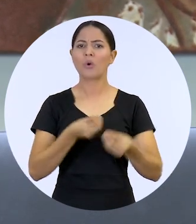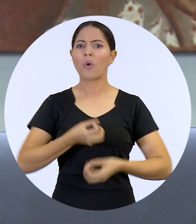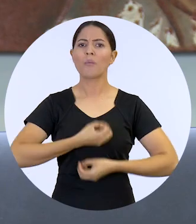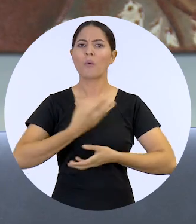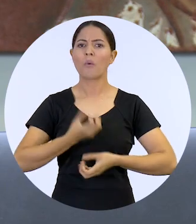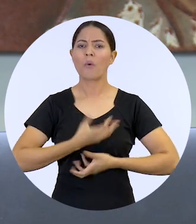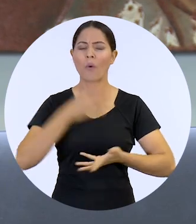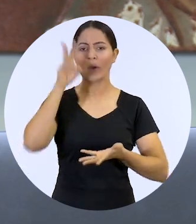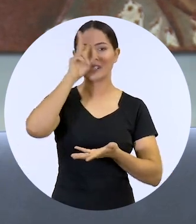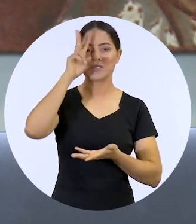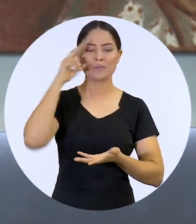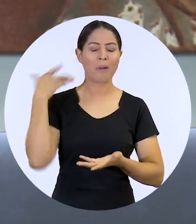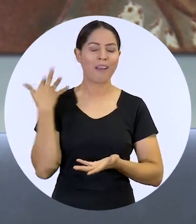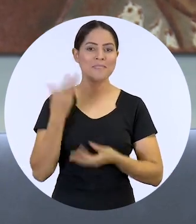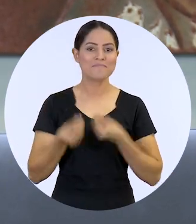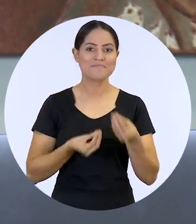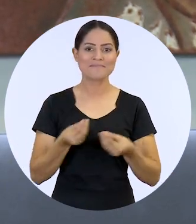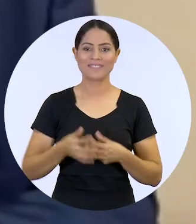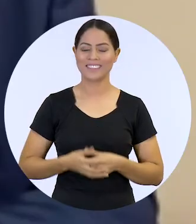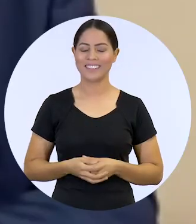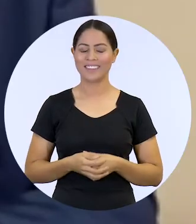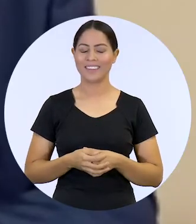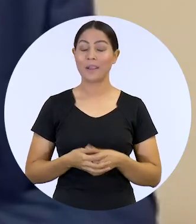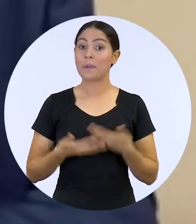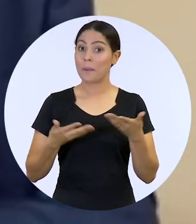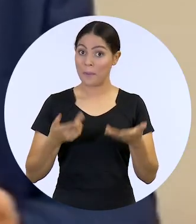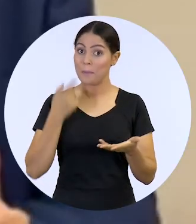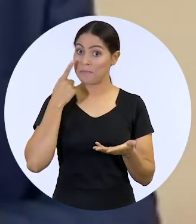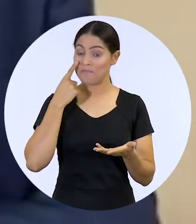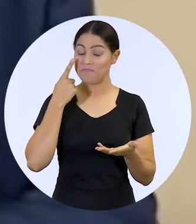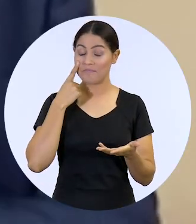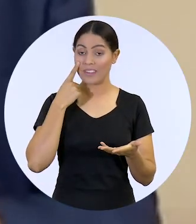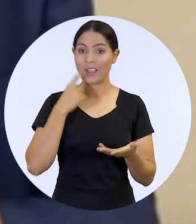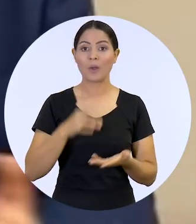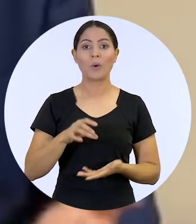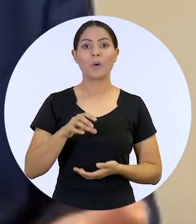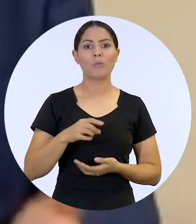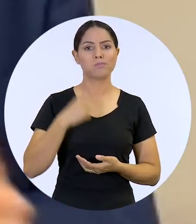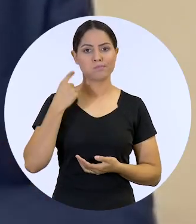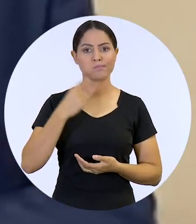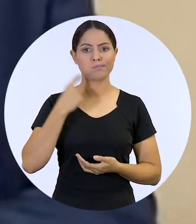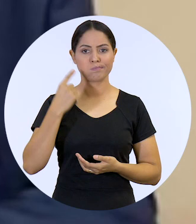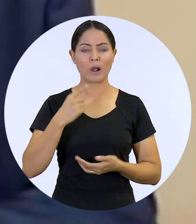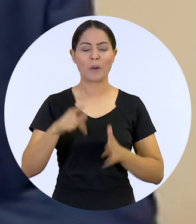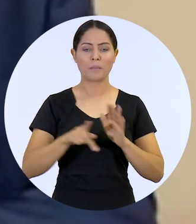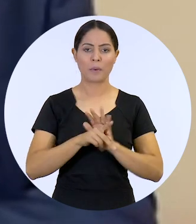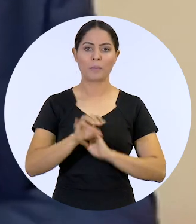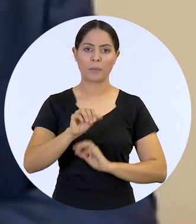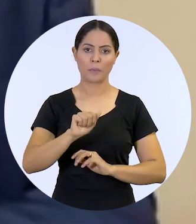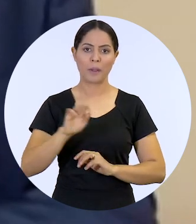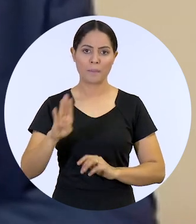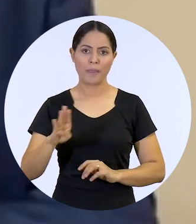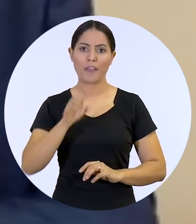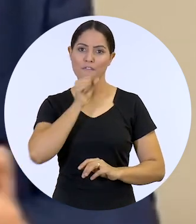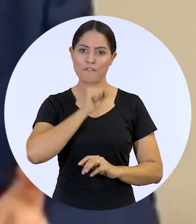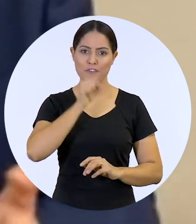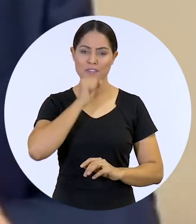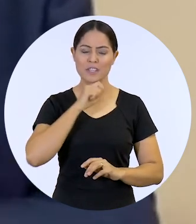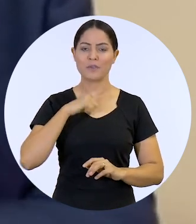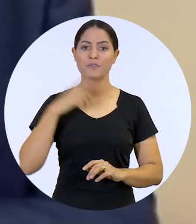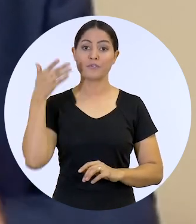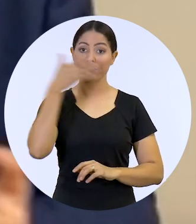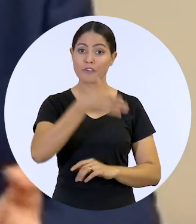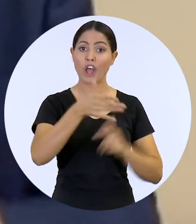quais histórias que vocês encontram aí no meio do caminho? Olha, o OAB Vozinho especificamente, ele